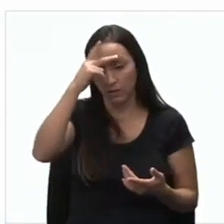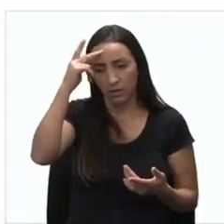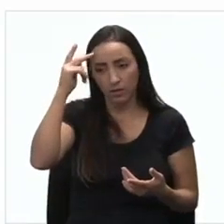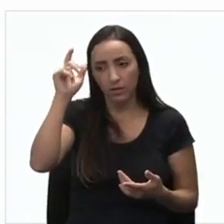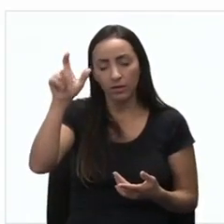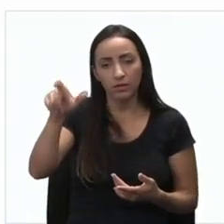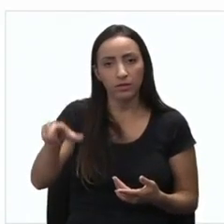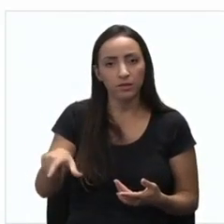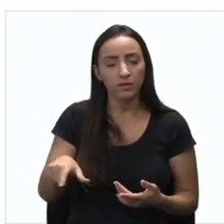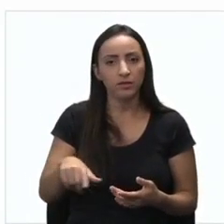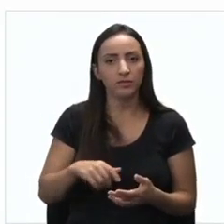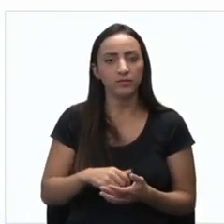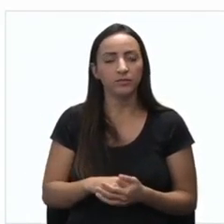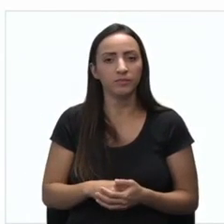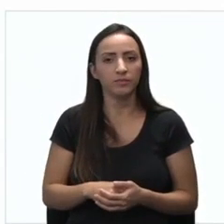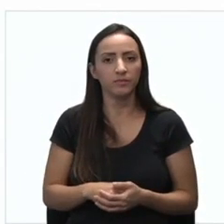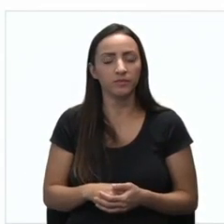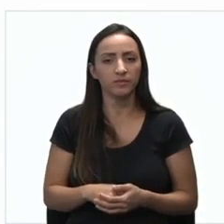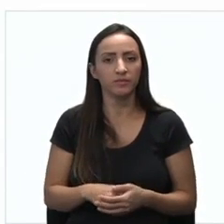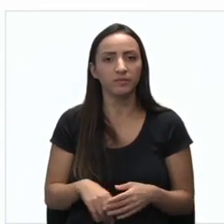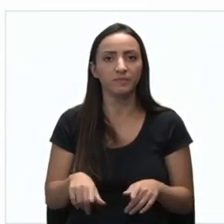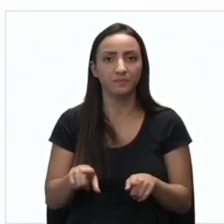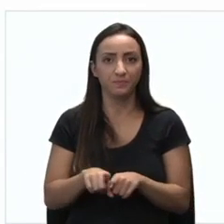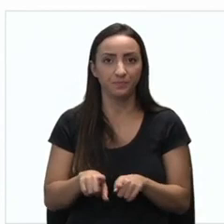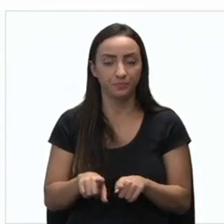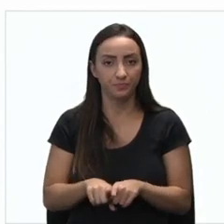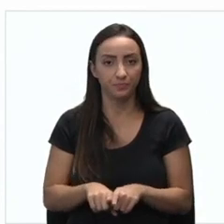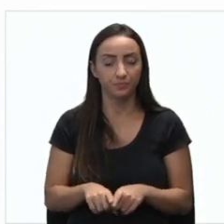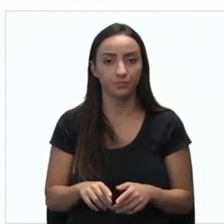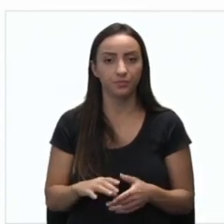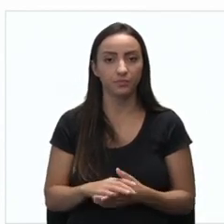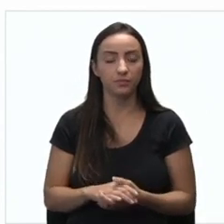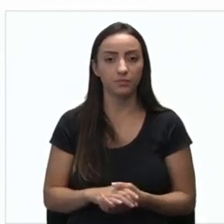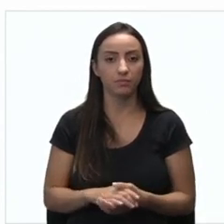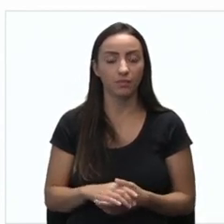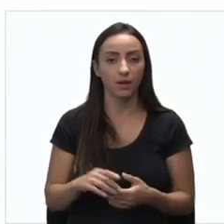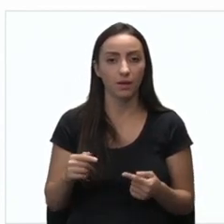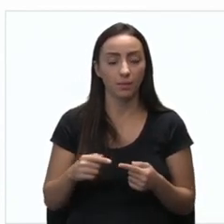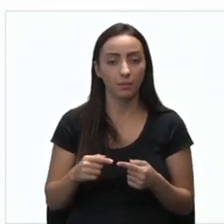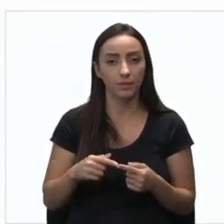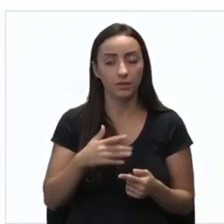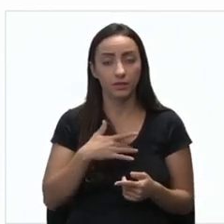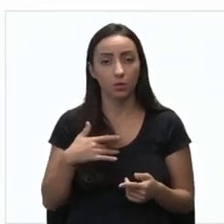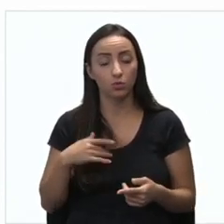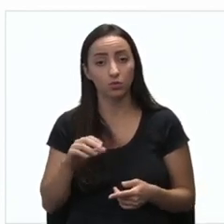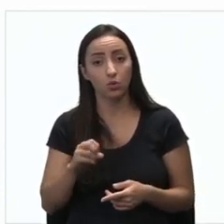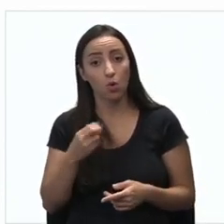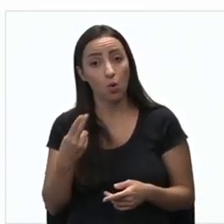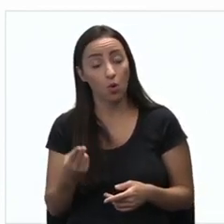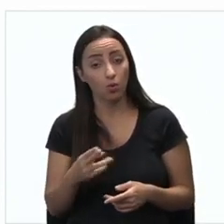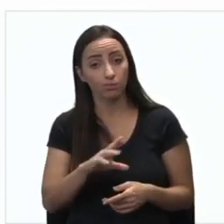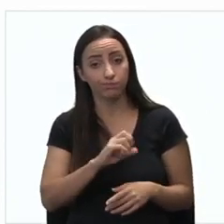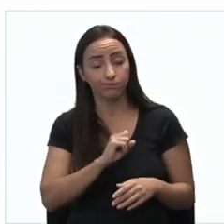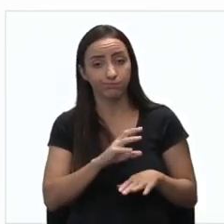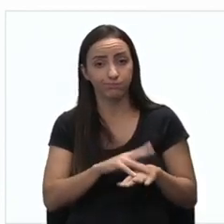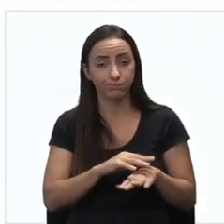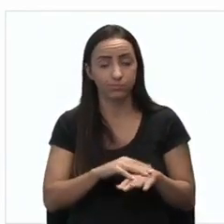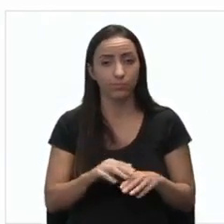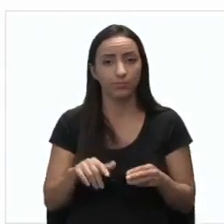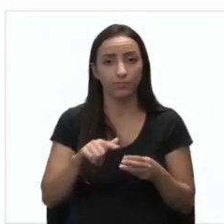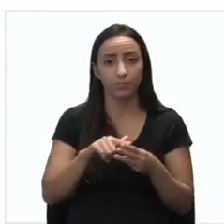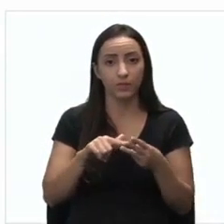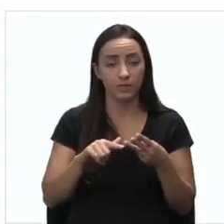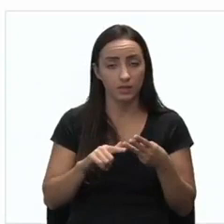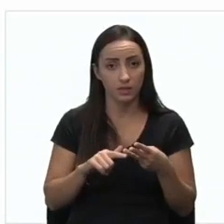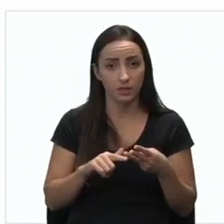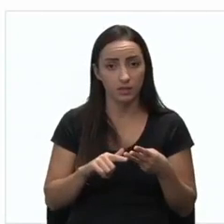saúde ou também a vulnerabilidade ao adoecimento. Esses três fatores, eles determinam